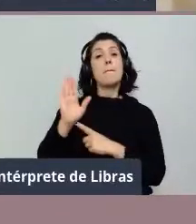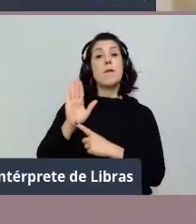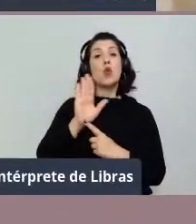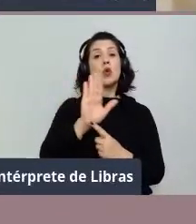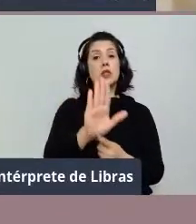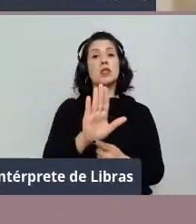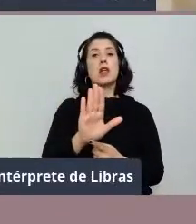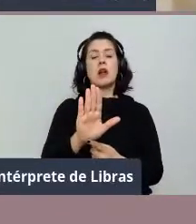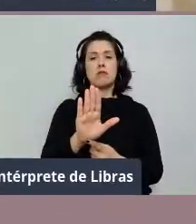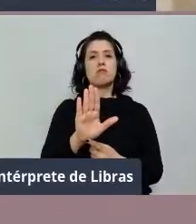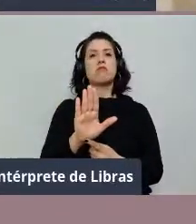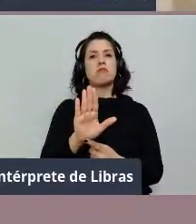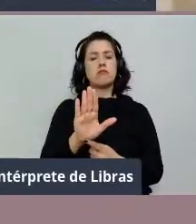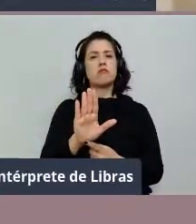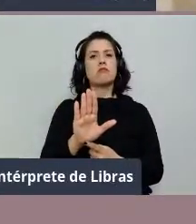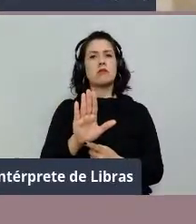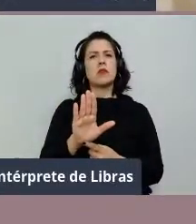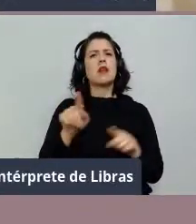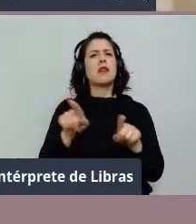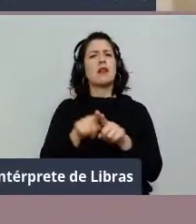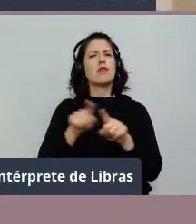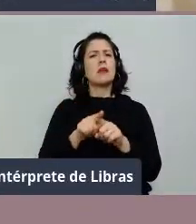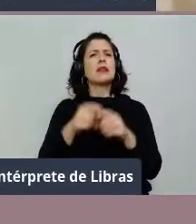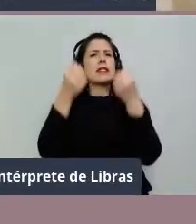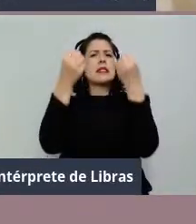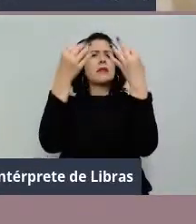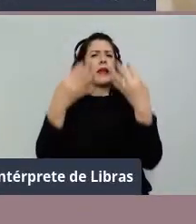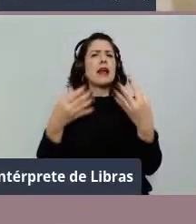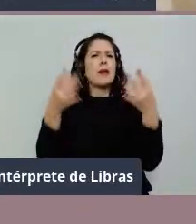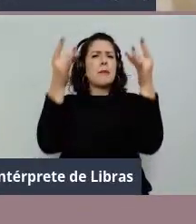Ela vai mostrar ilustrar para a gente